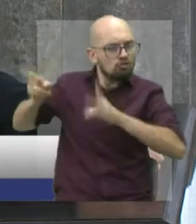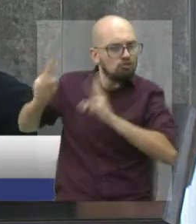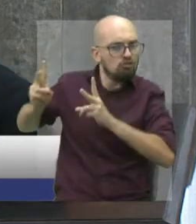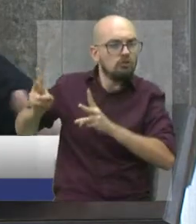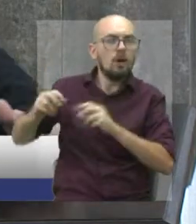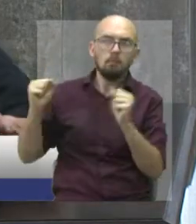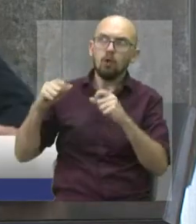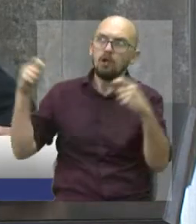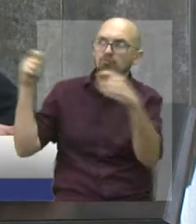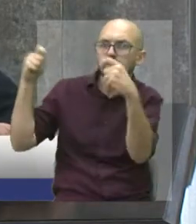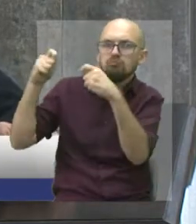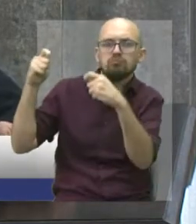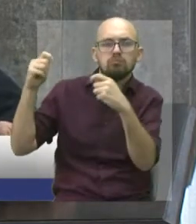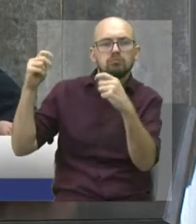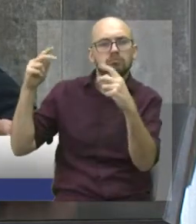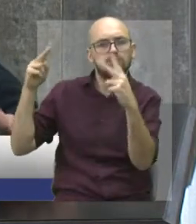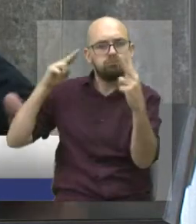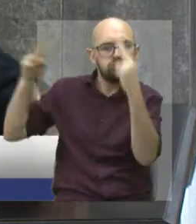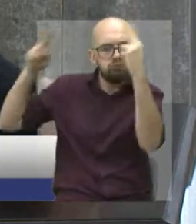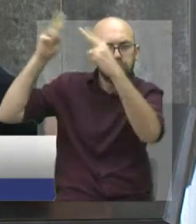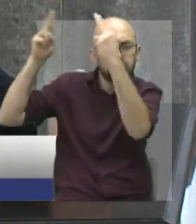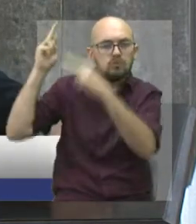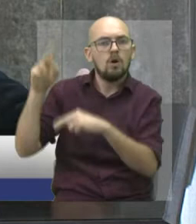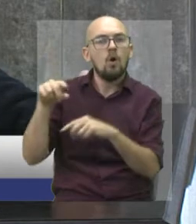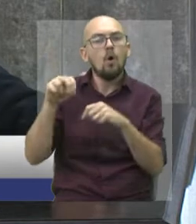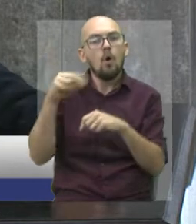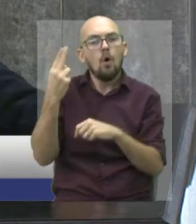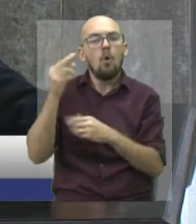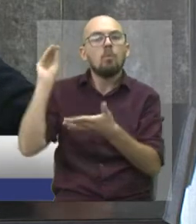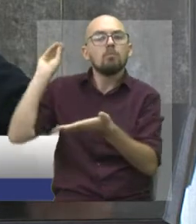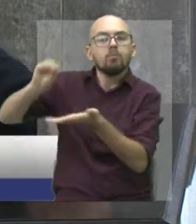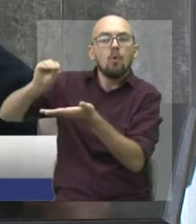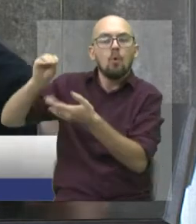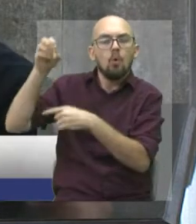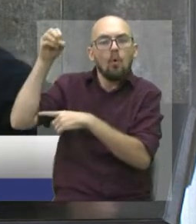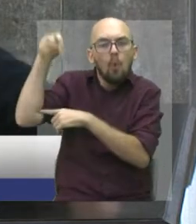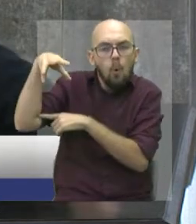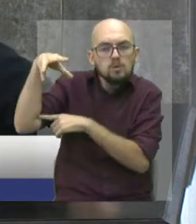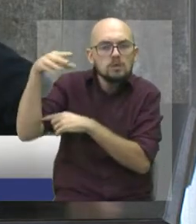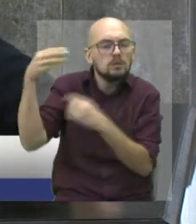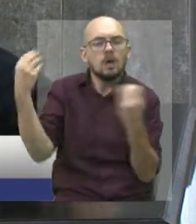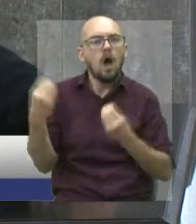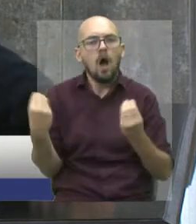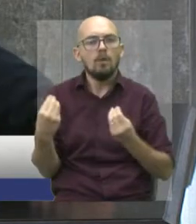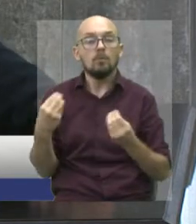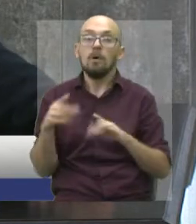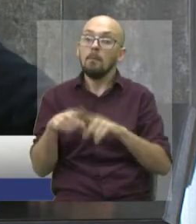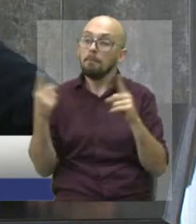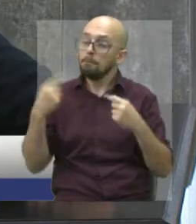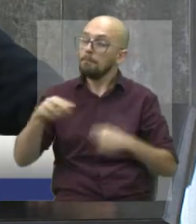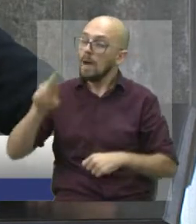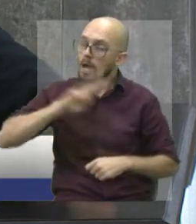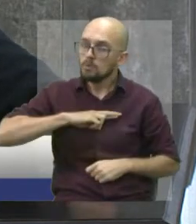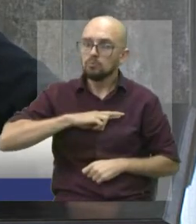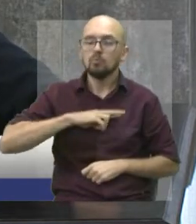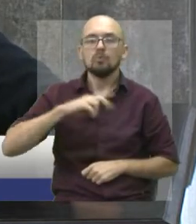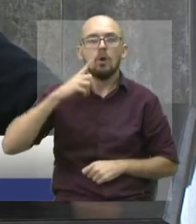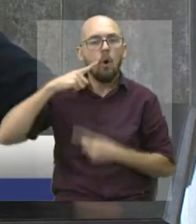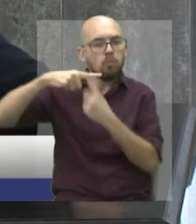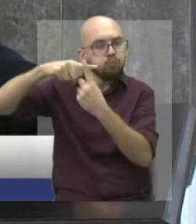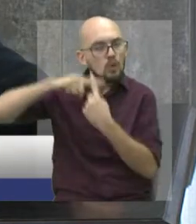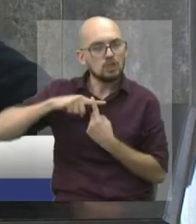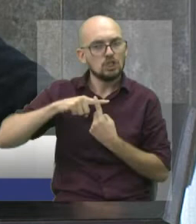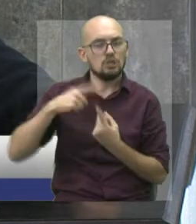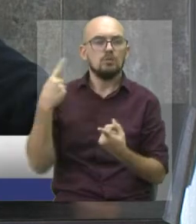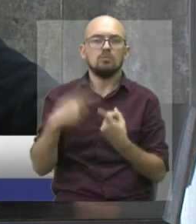ser podada? Tem que colocar iluminação, mas tem que ter uma resposta positiva que venha para nós, para que